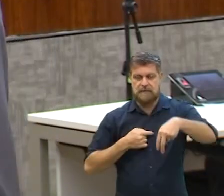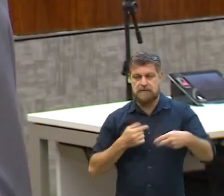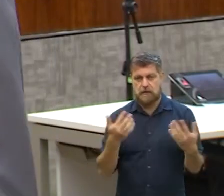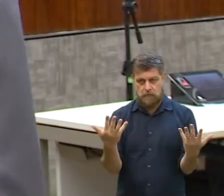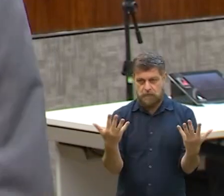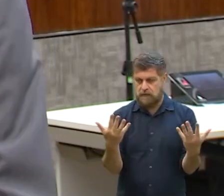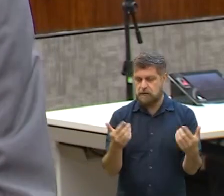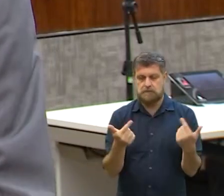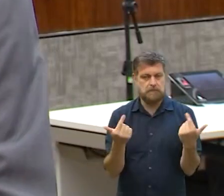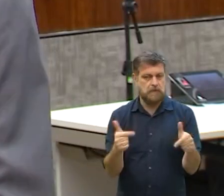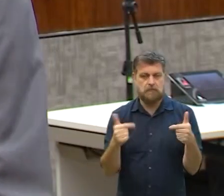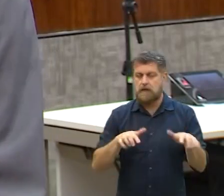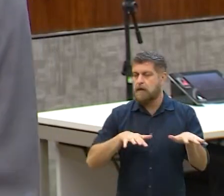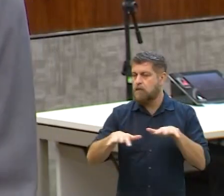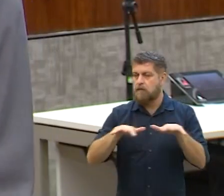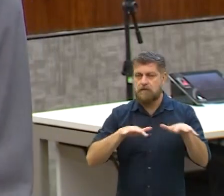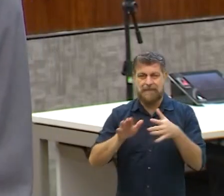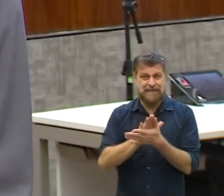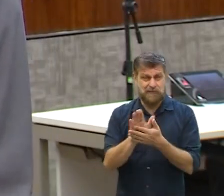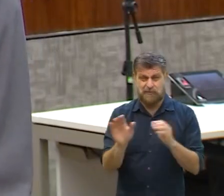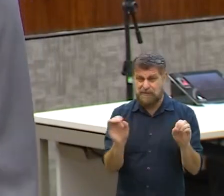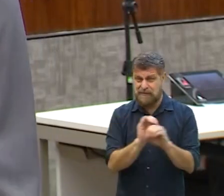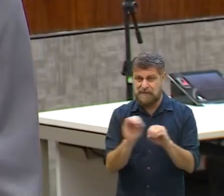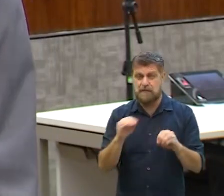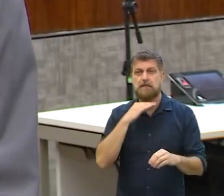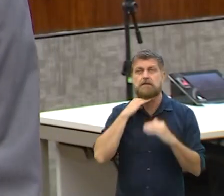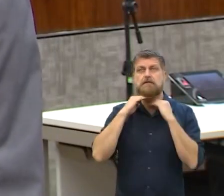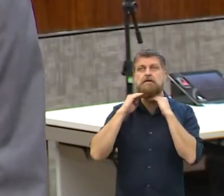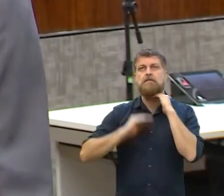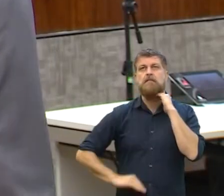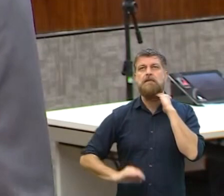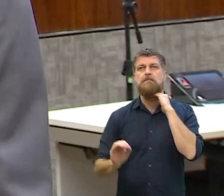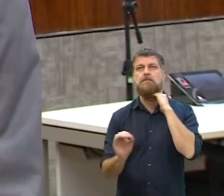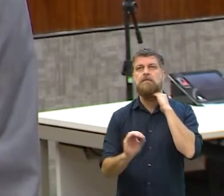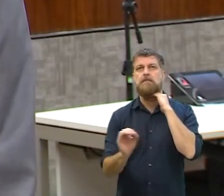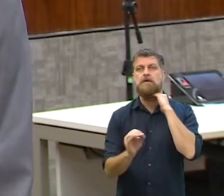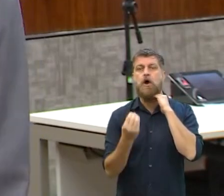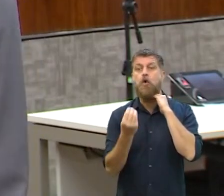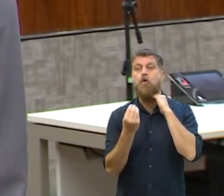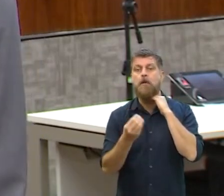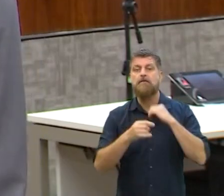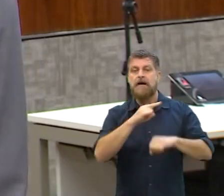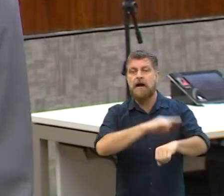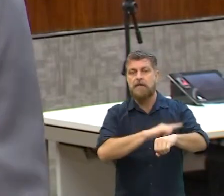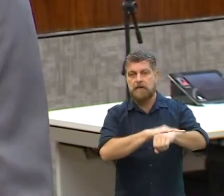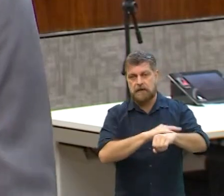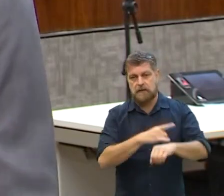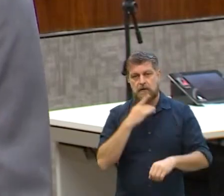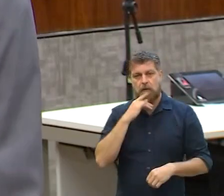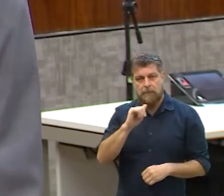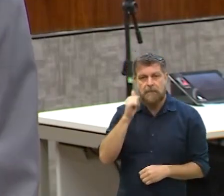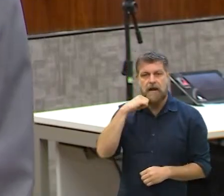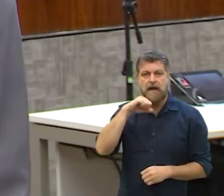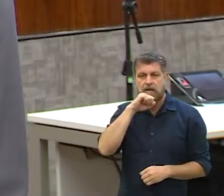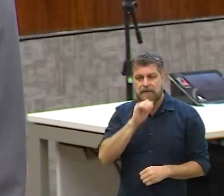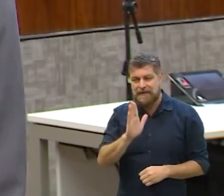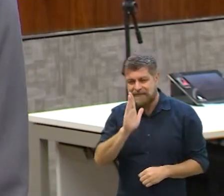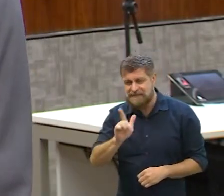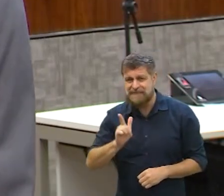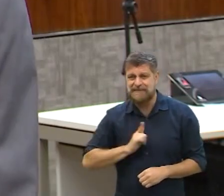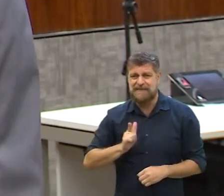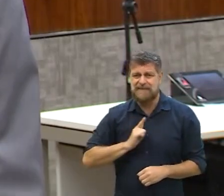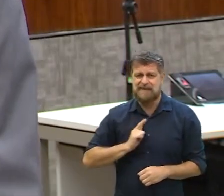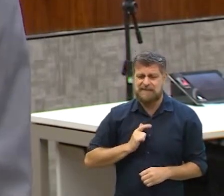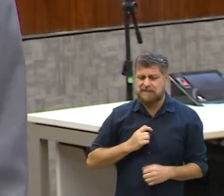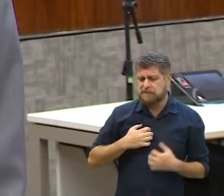e superiores que eles não conseguem mexer. Como que esse garoto vai fazer uso de um banheiro? Então o pai e a mãe, que já